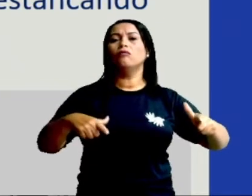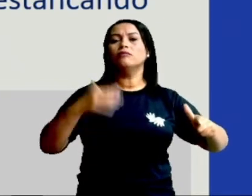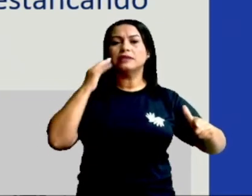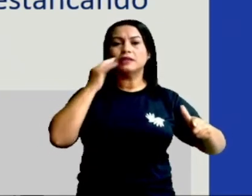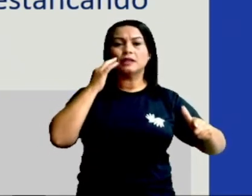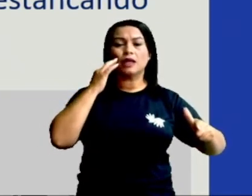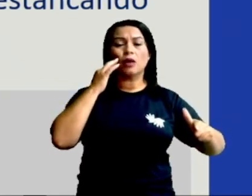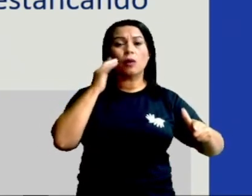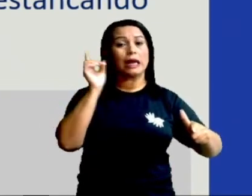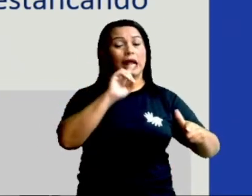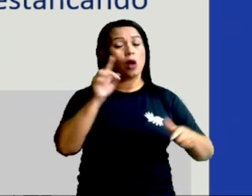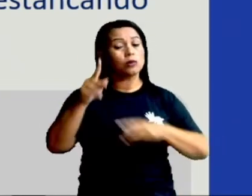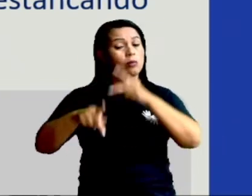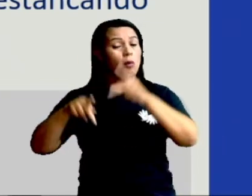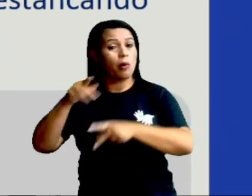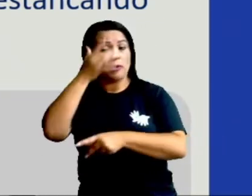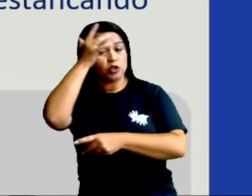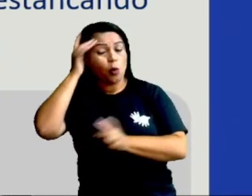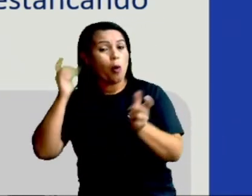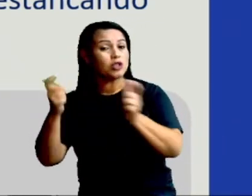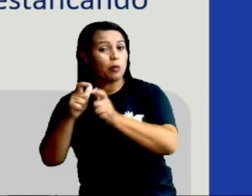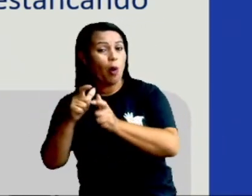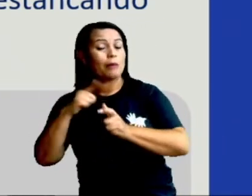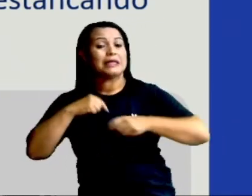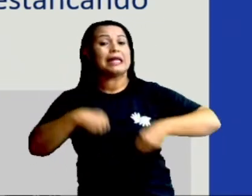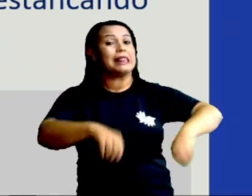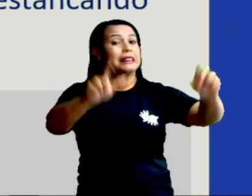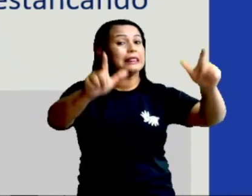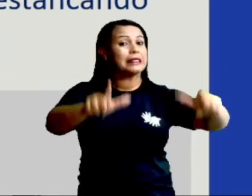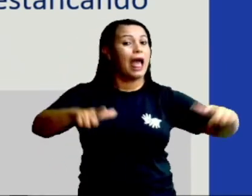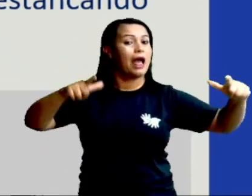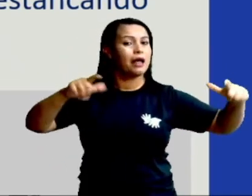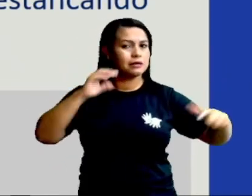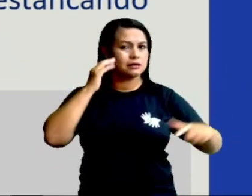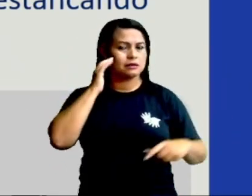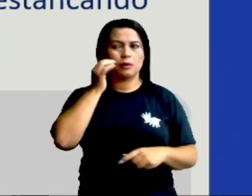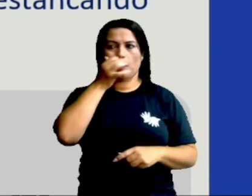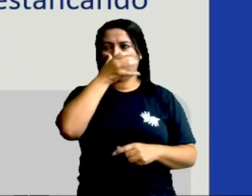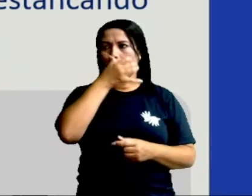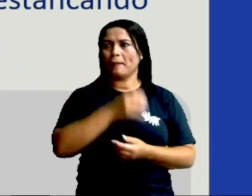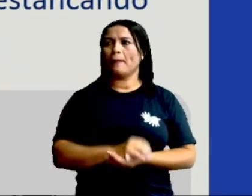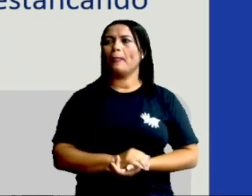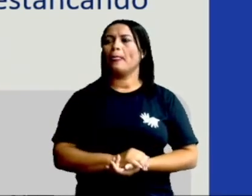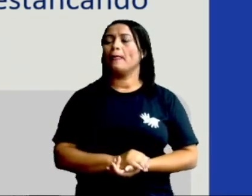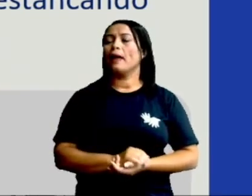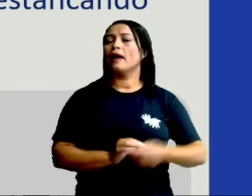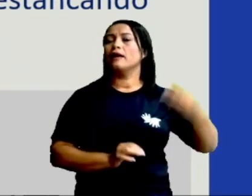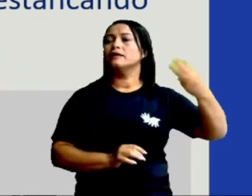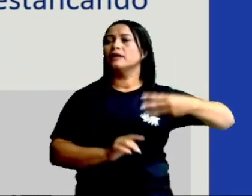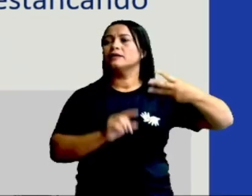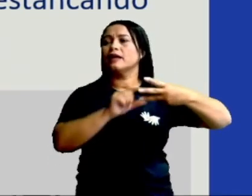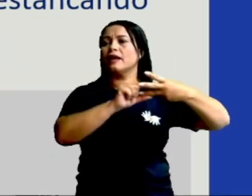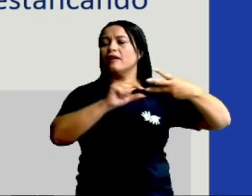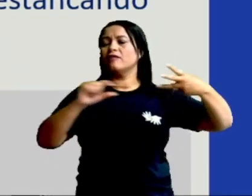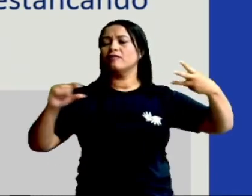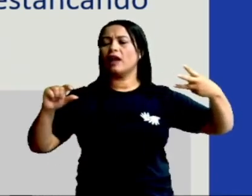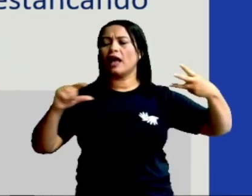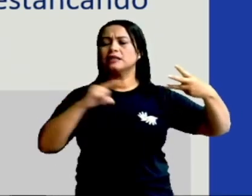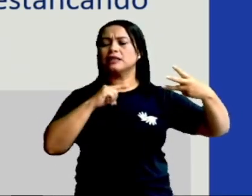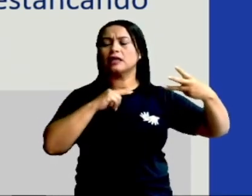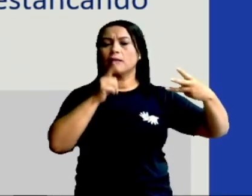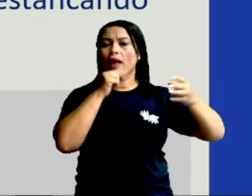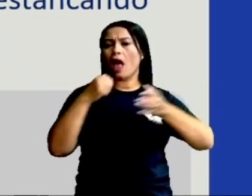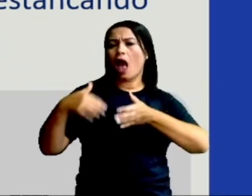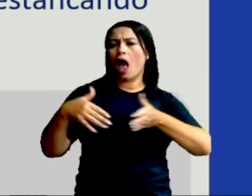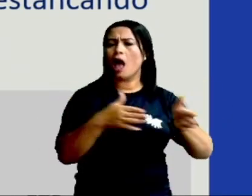deixar isso bem claro não de população e sim de terras tá a terceira frase suas